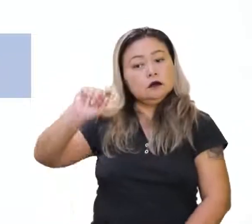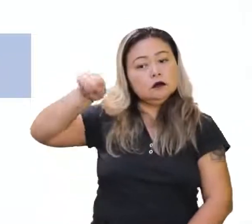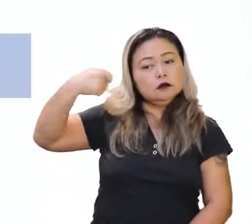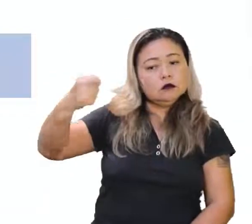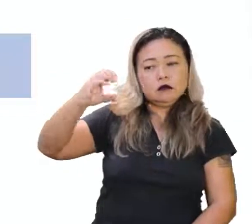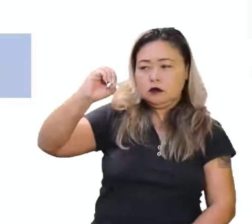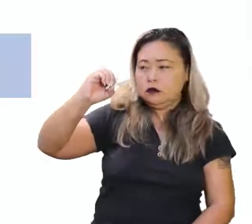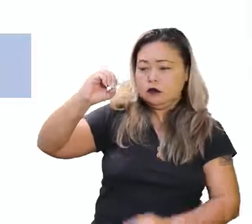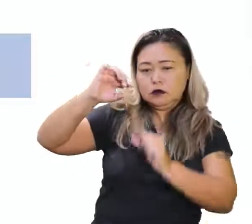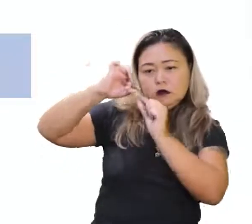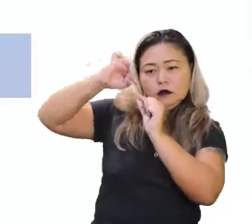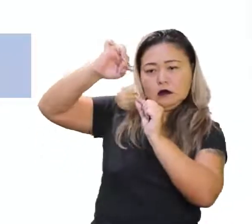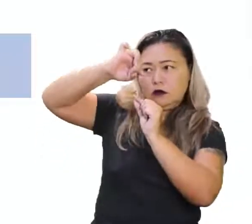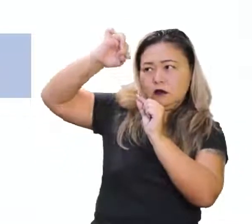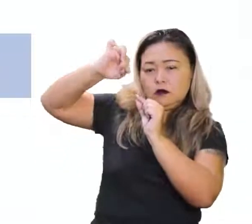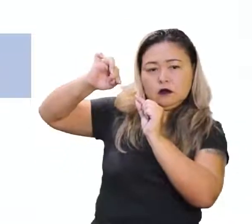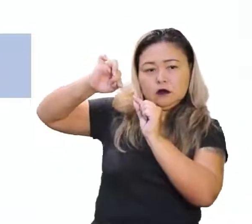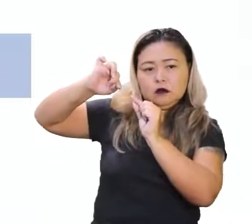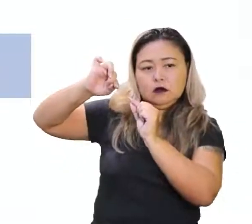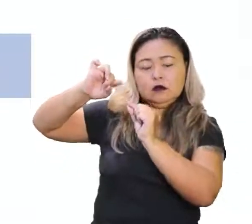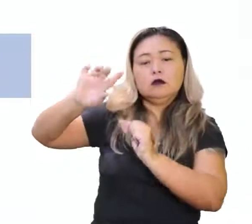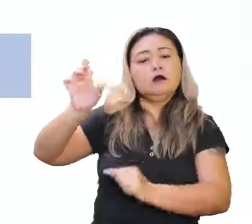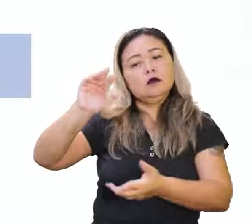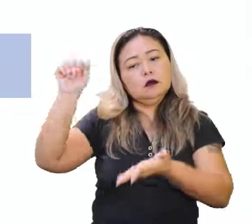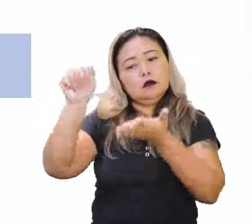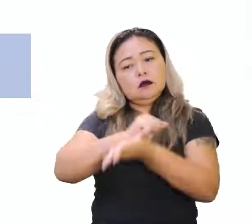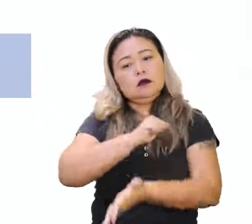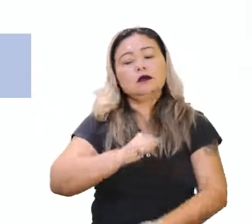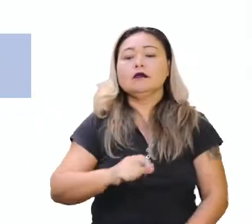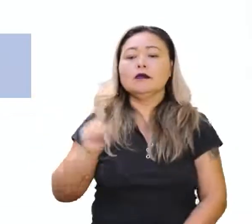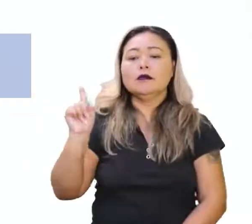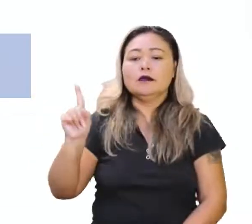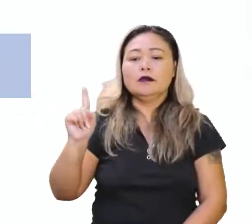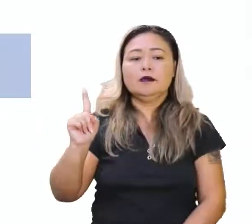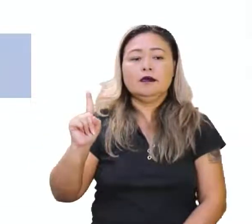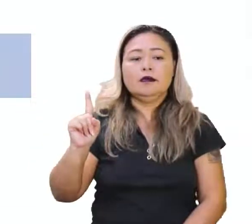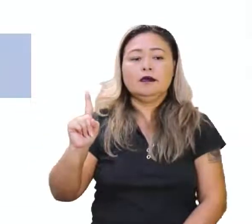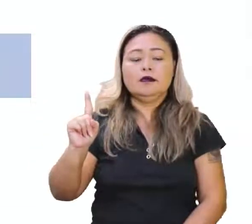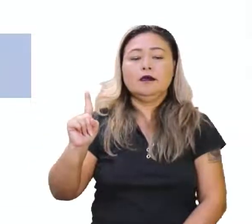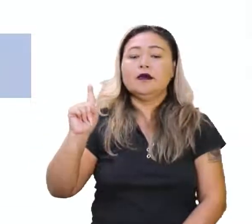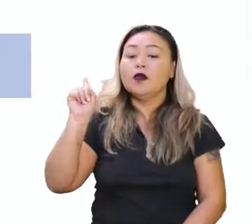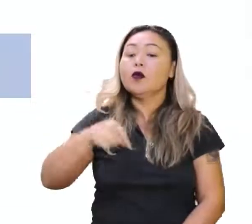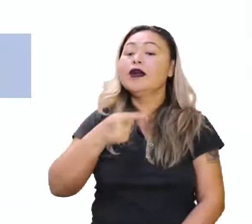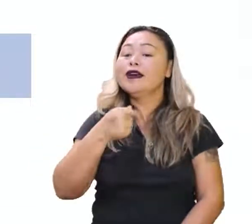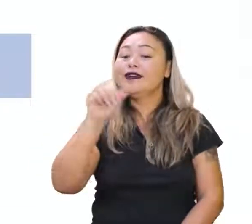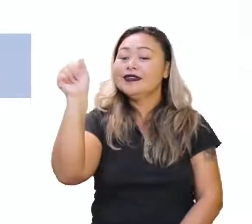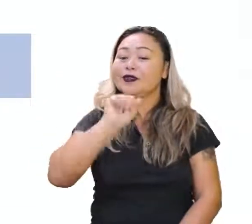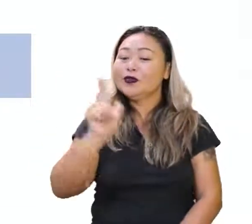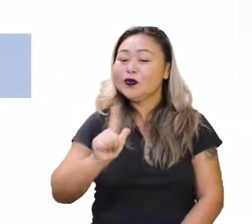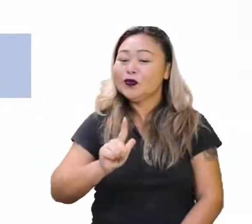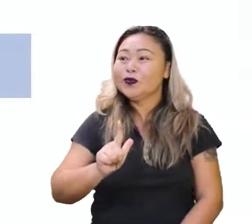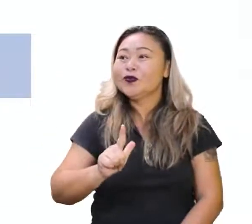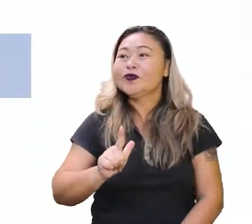Professor, oi, o macho... Vamos apagar? Por quê? Porque eu vou botar de azulzinho.